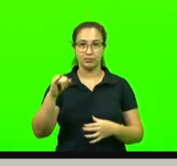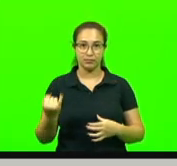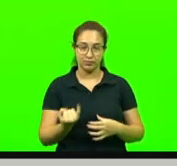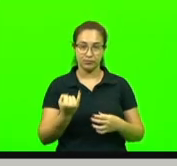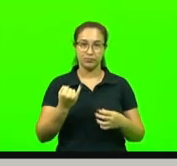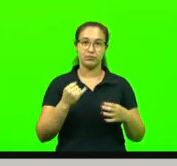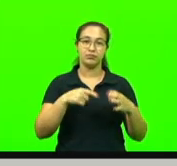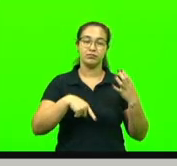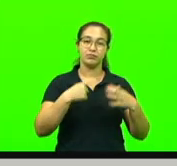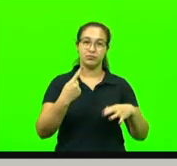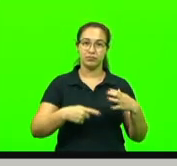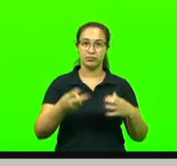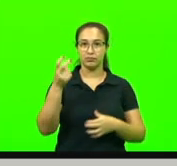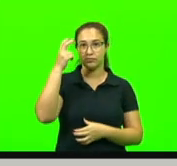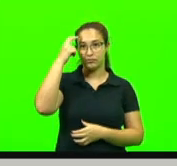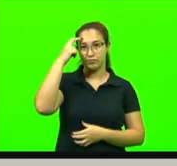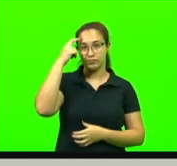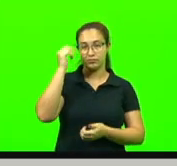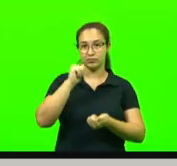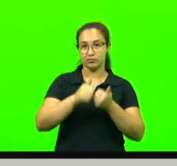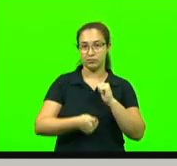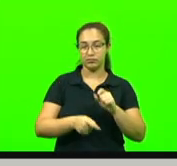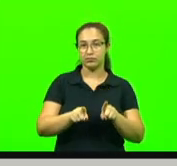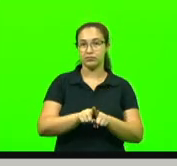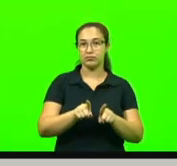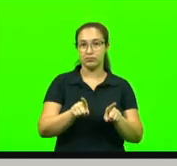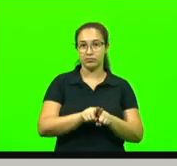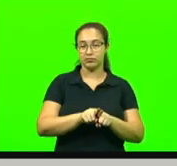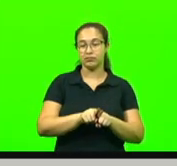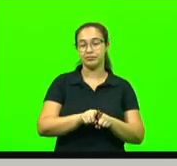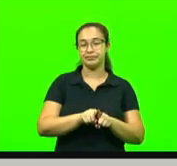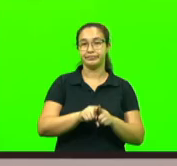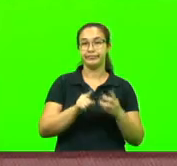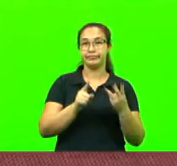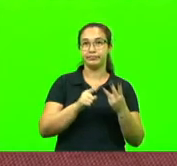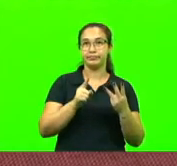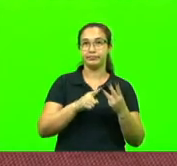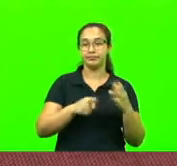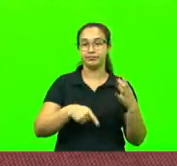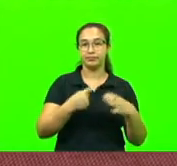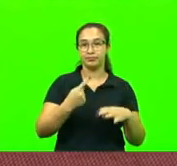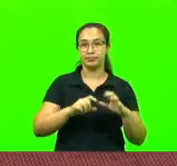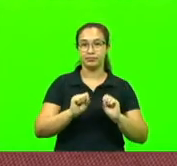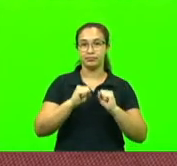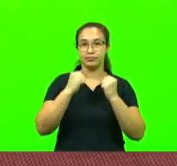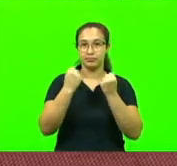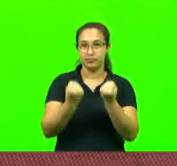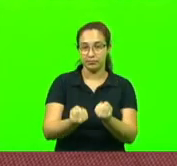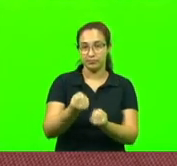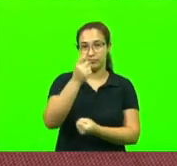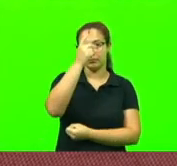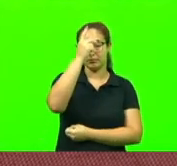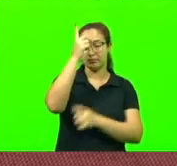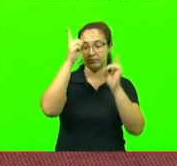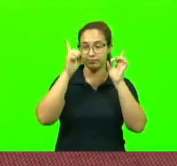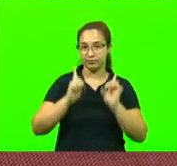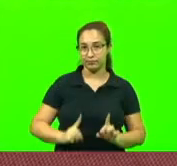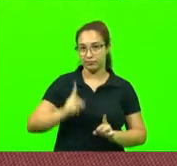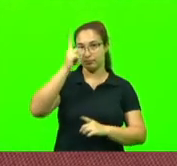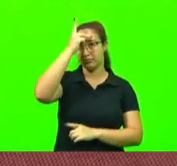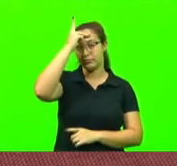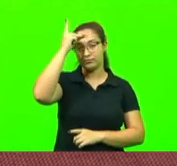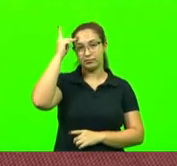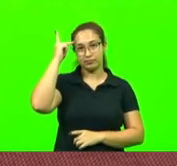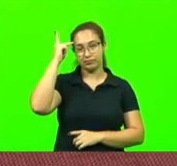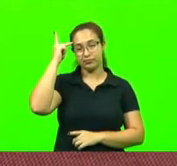de Educação e Cultura e Desporto e Comissão de Defesa dos Direitos da Criança e